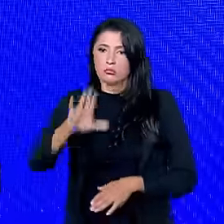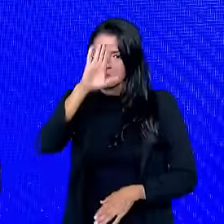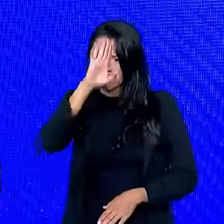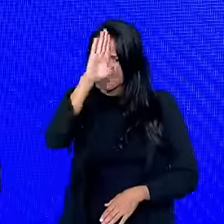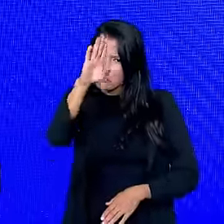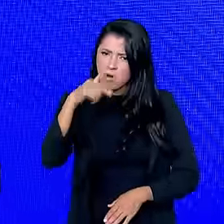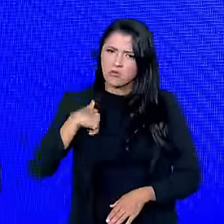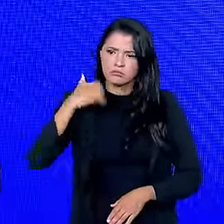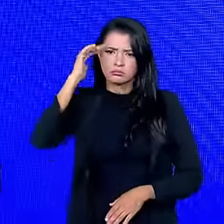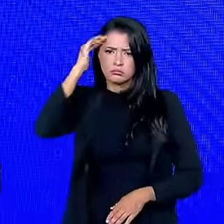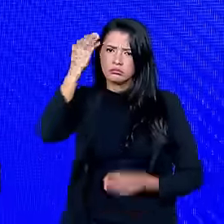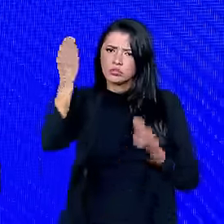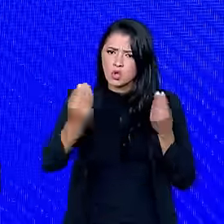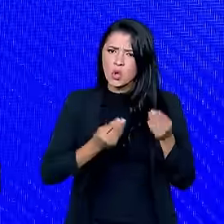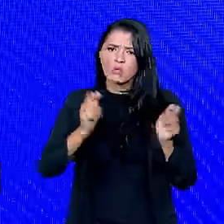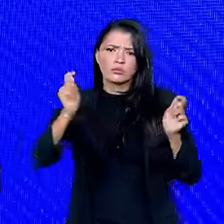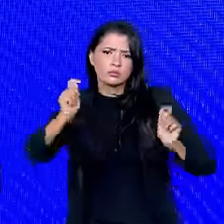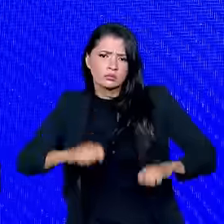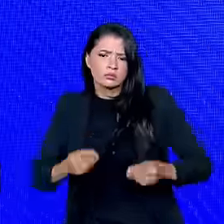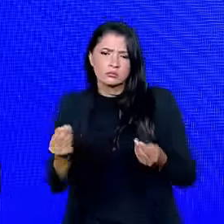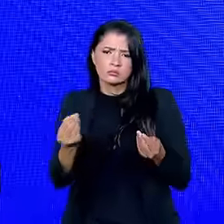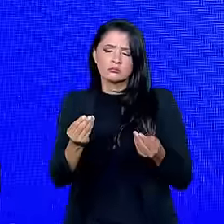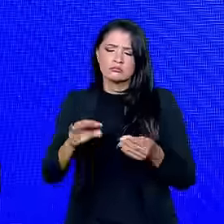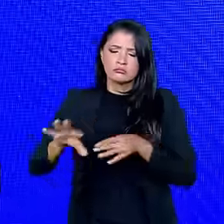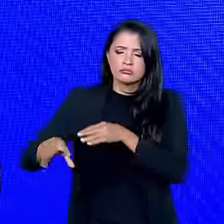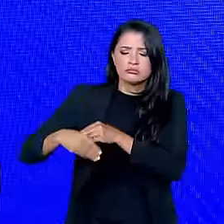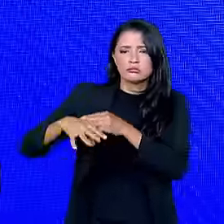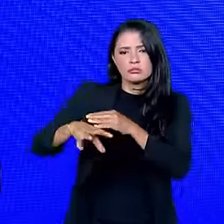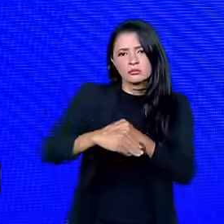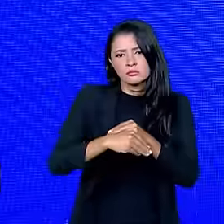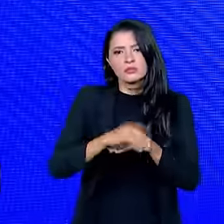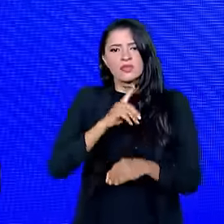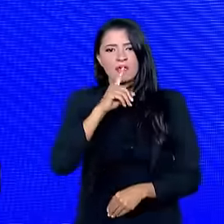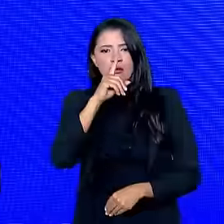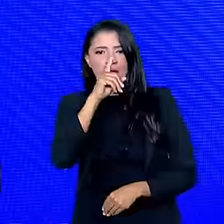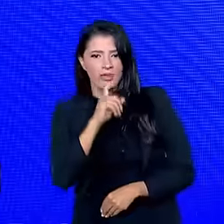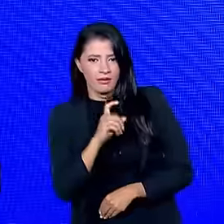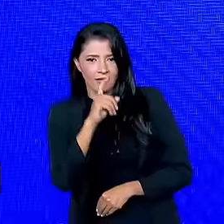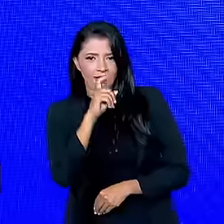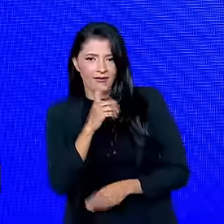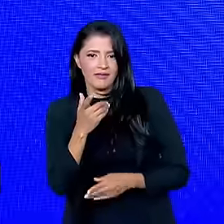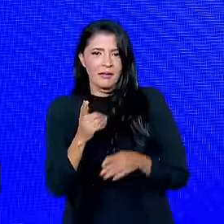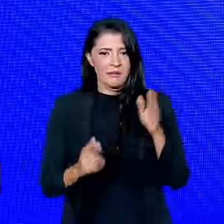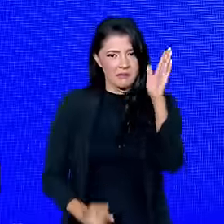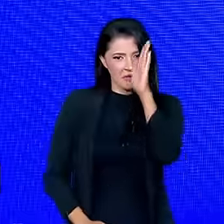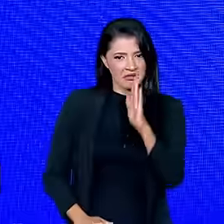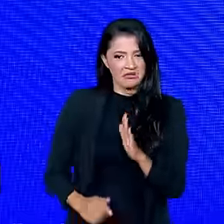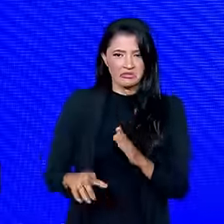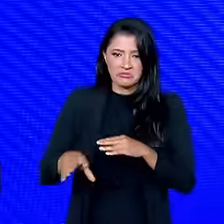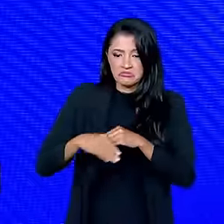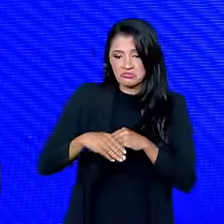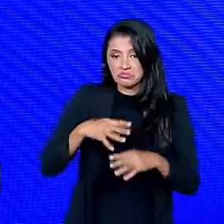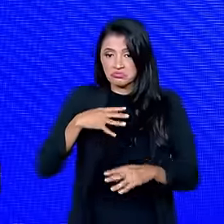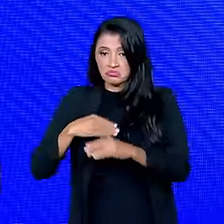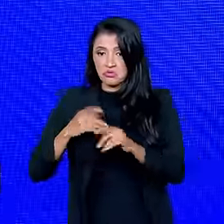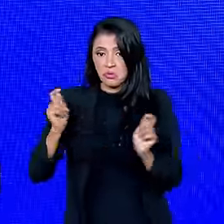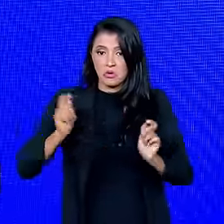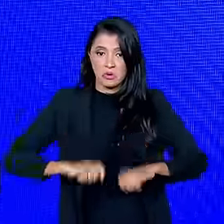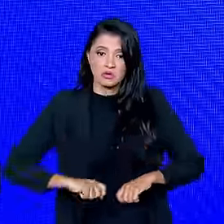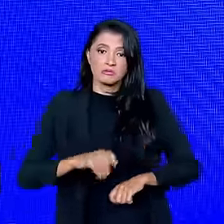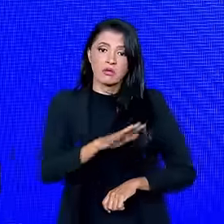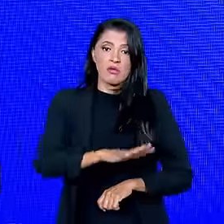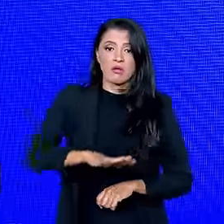entendo podem ser áreas complementares entre o Catar e o Brasil, temos a área da energia,